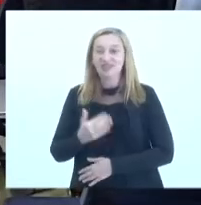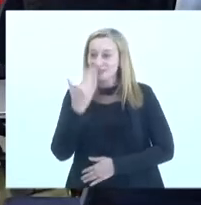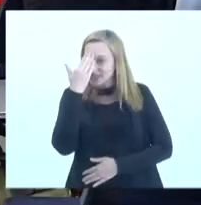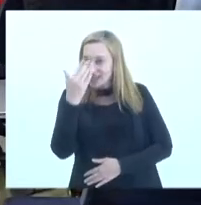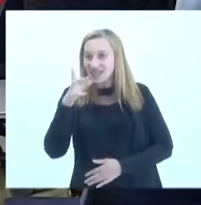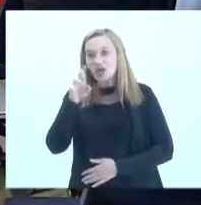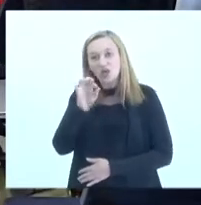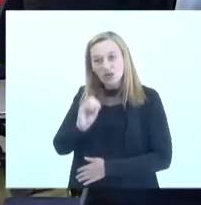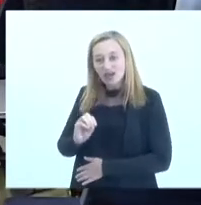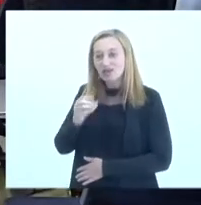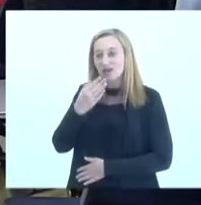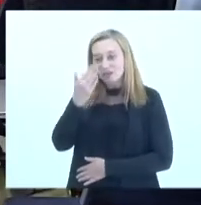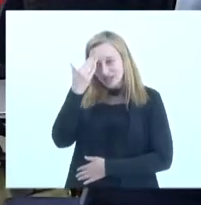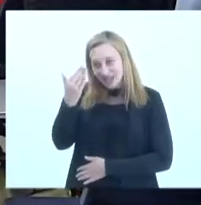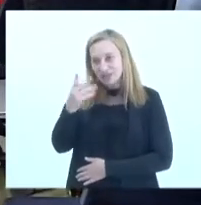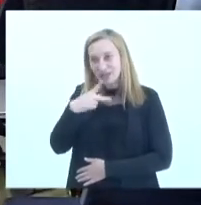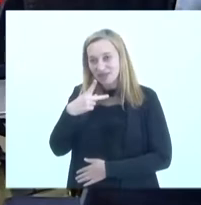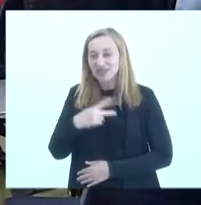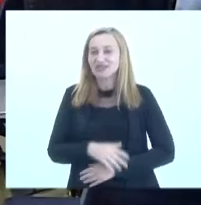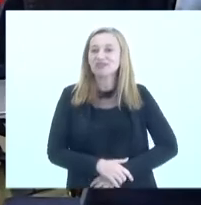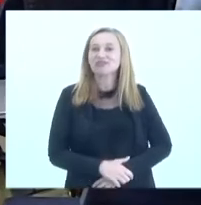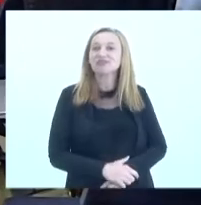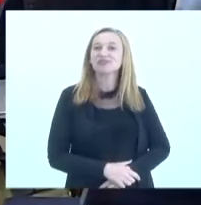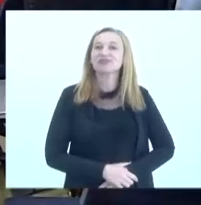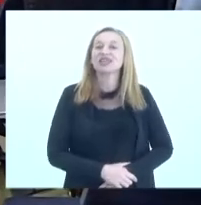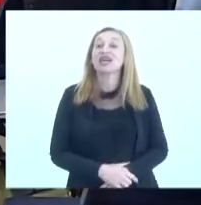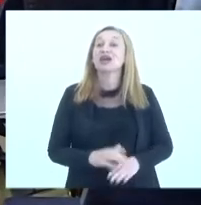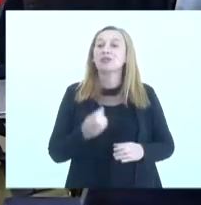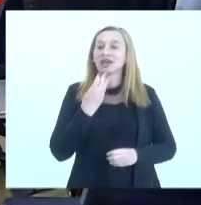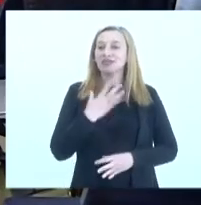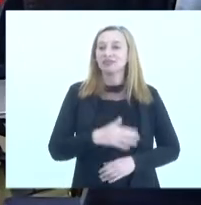Ronaldo. Obrigado pelas palavras. Bem,